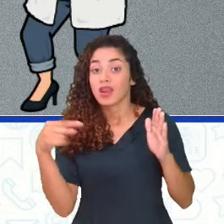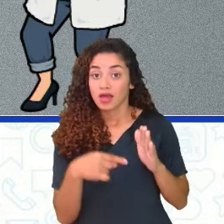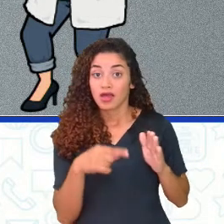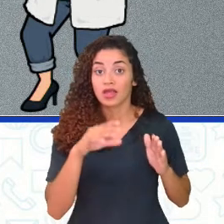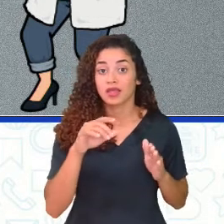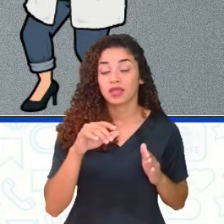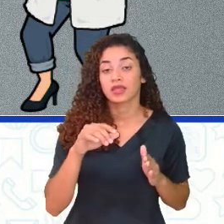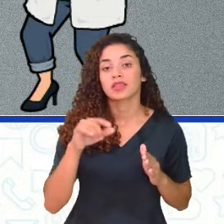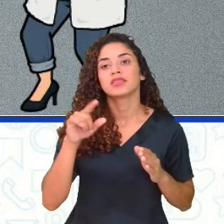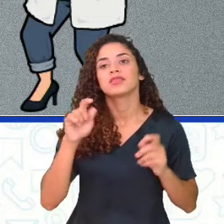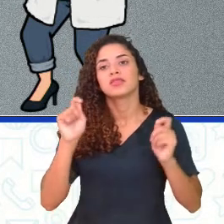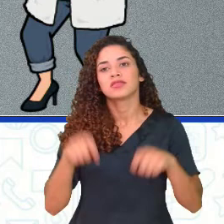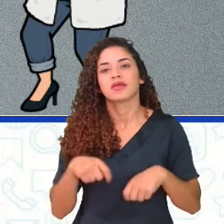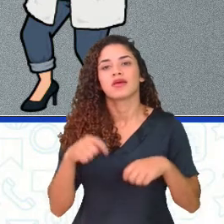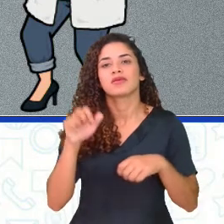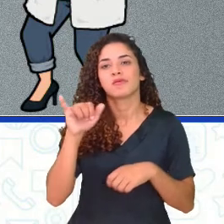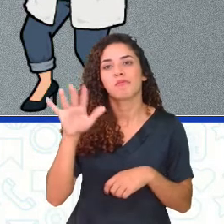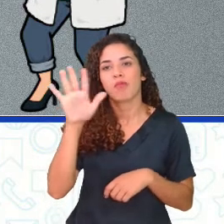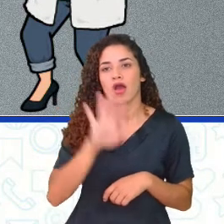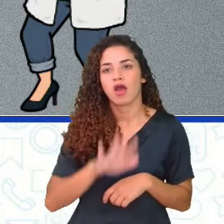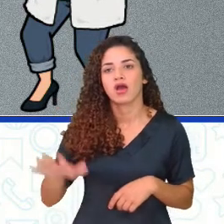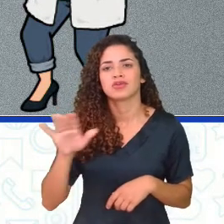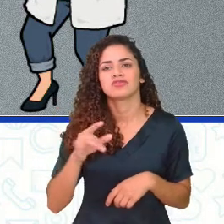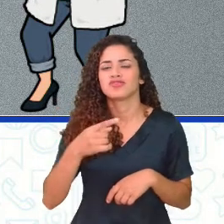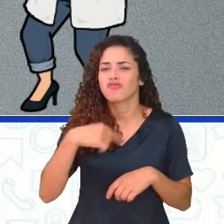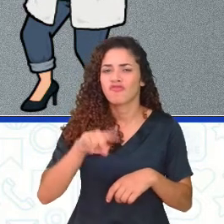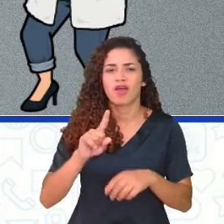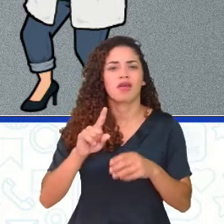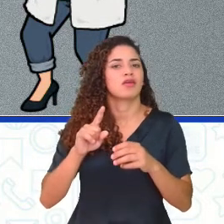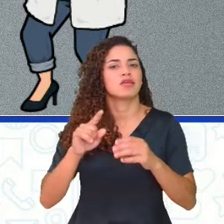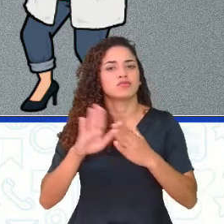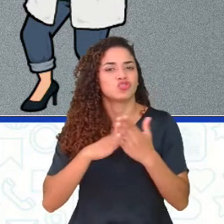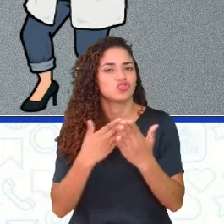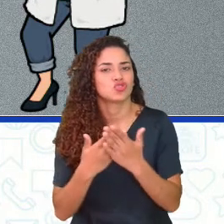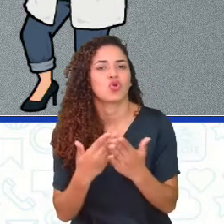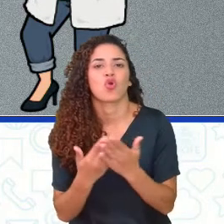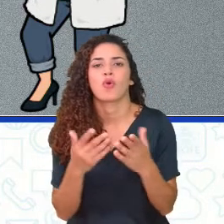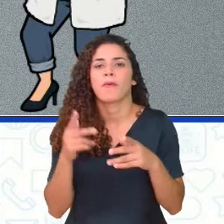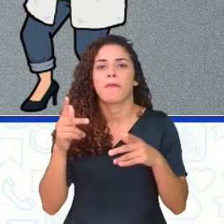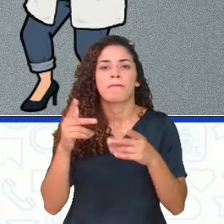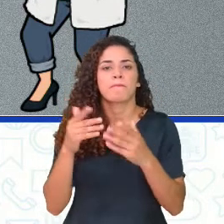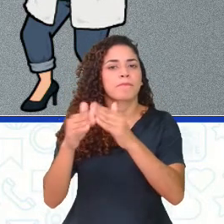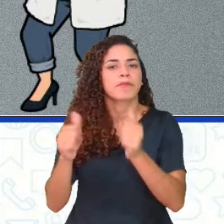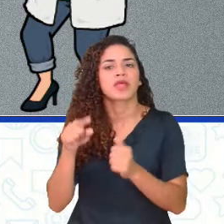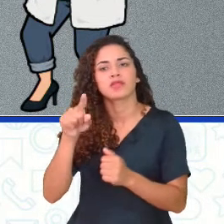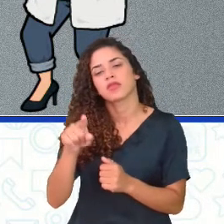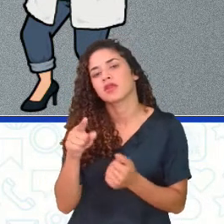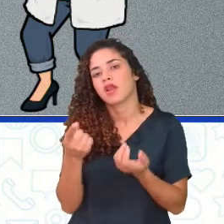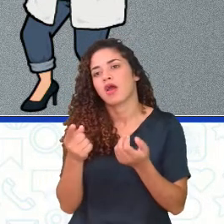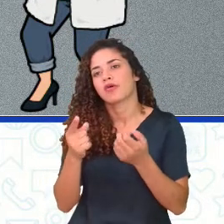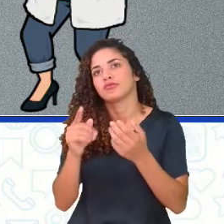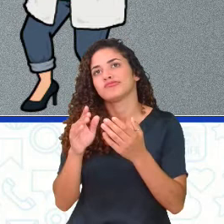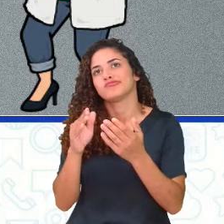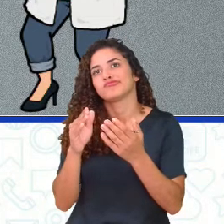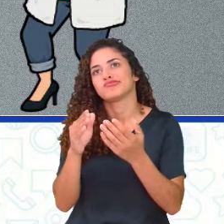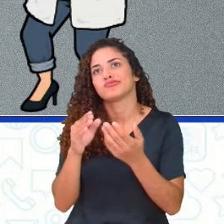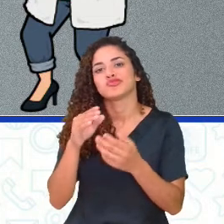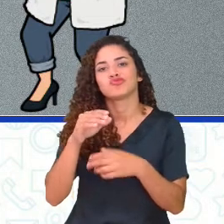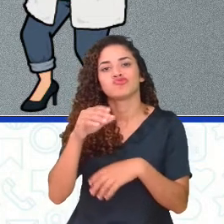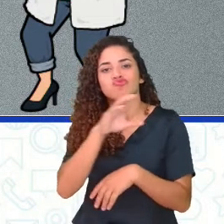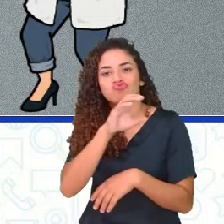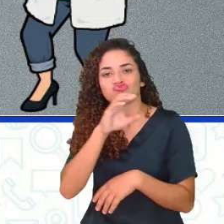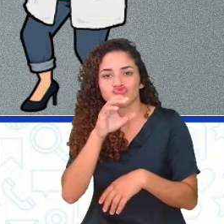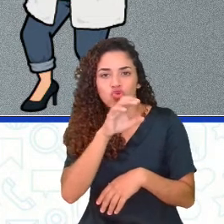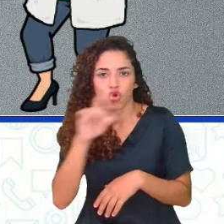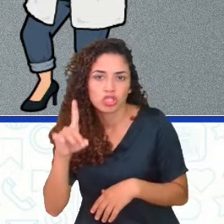encontrar essa imagem aí, olha. Leva lá na escola, pede para o pessoal da secretaria, o professor de ciência,